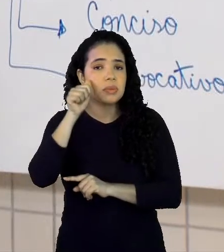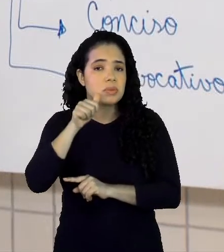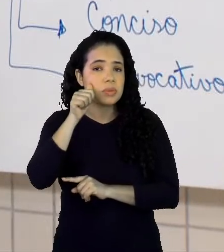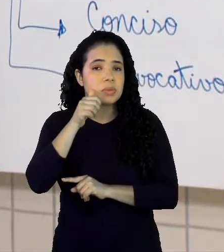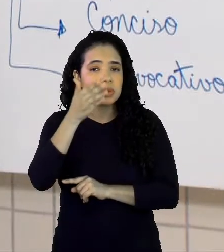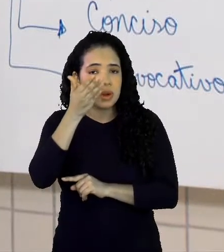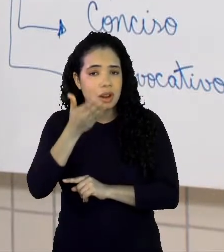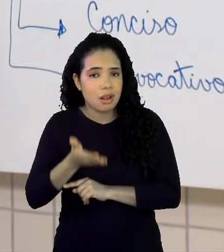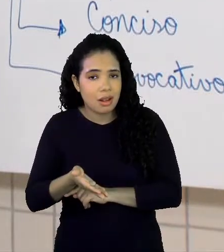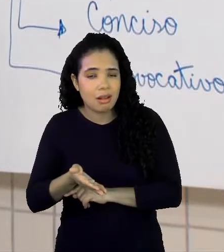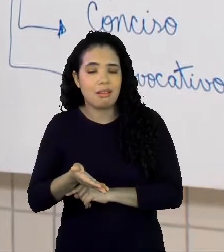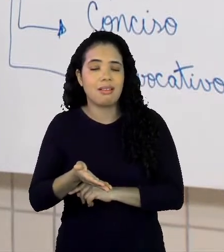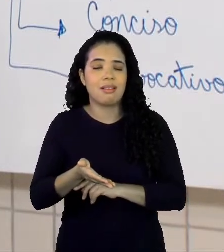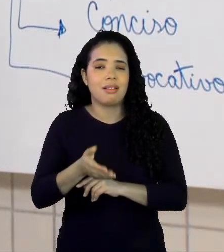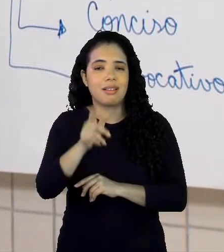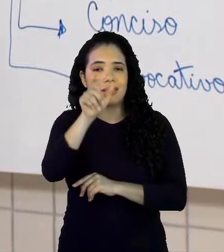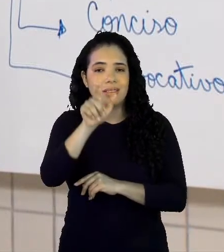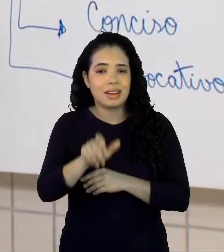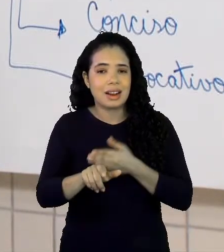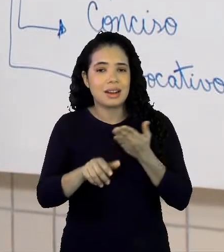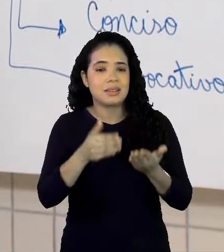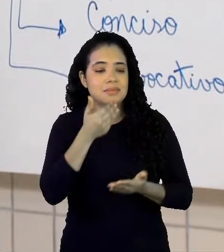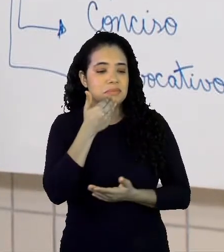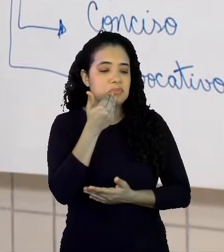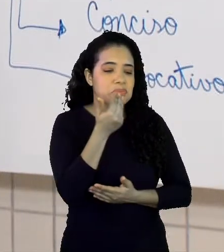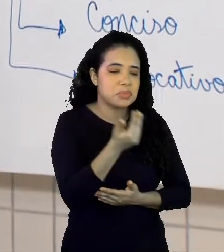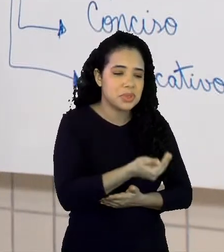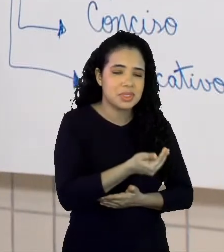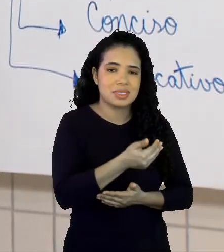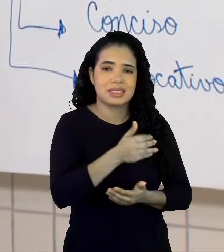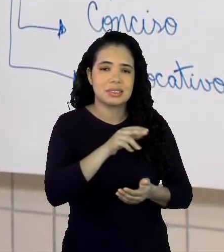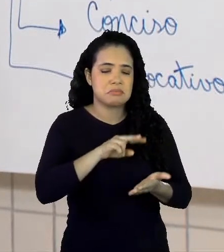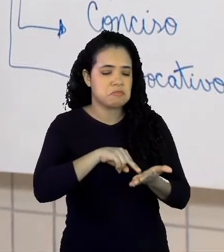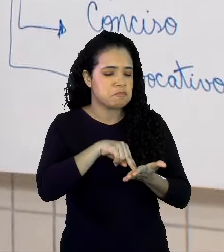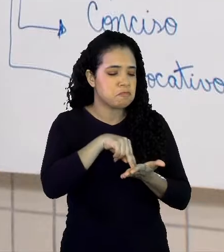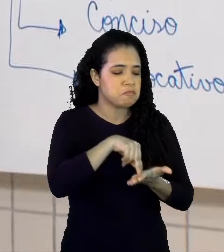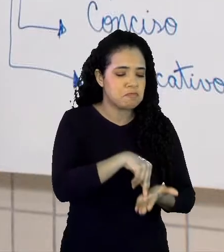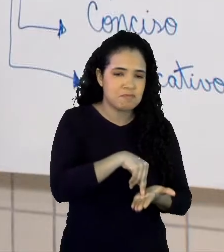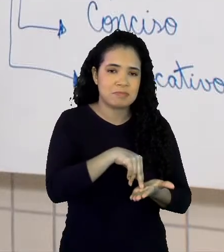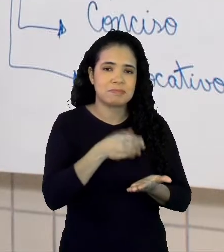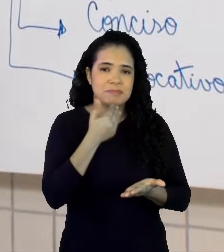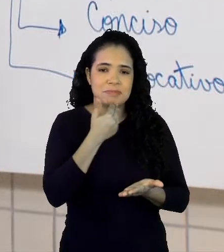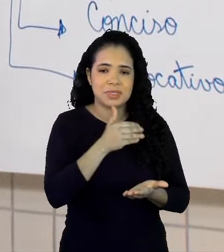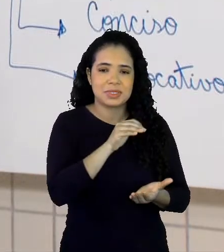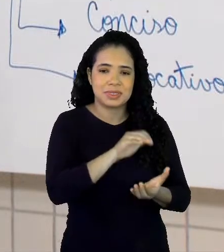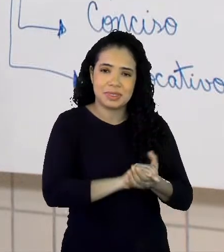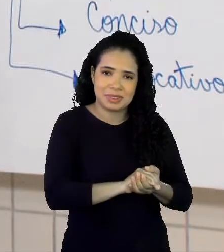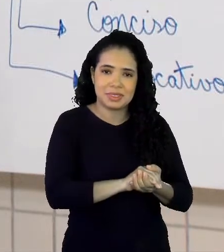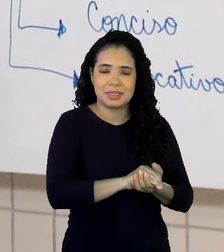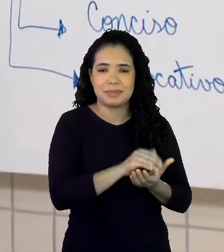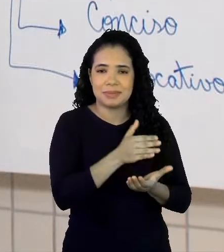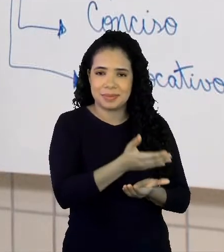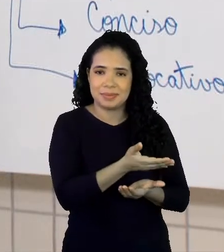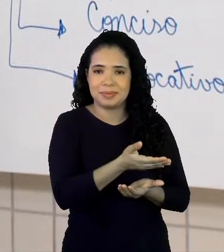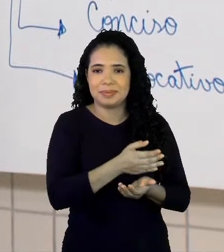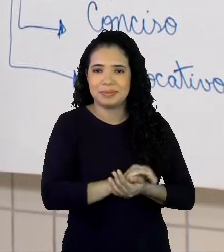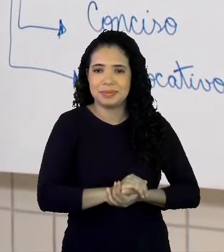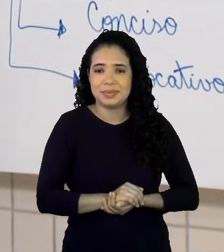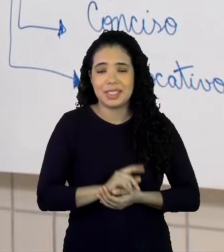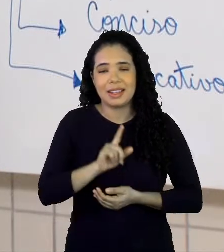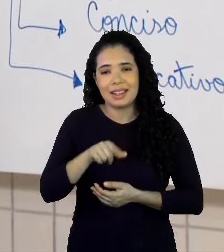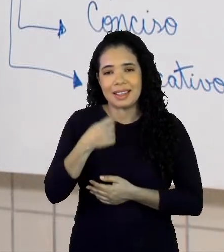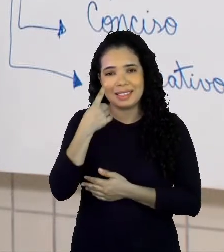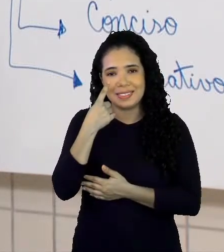ela que vai e faz esse pedido, toma essa iniciativa, né? E é bem interessante